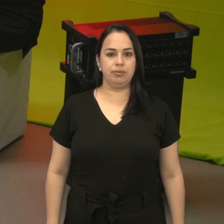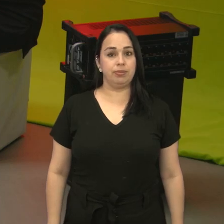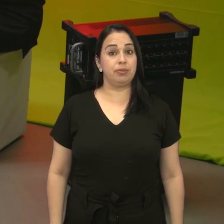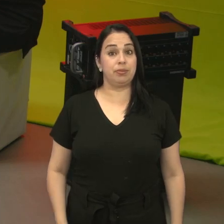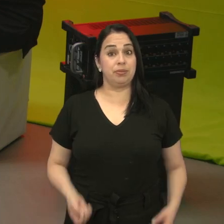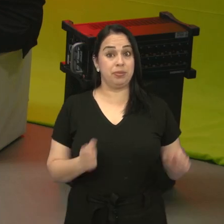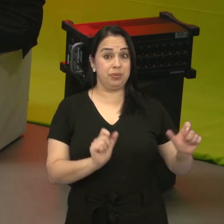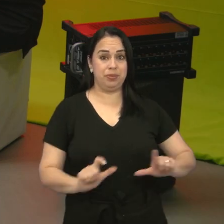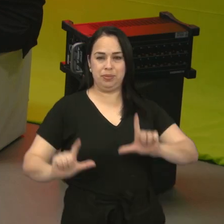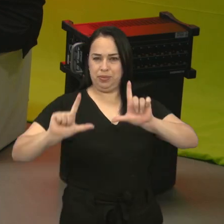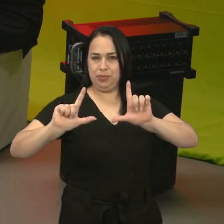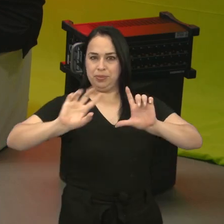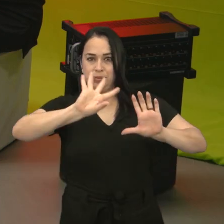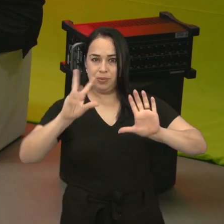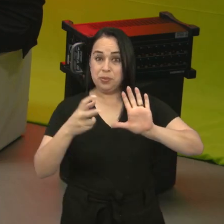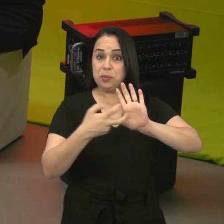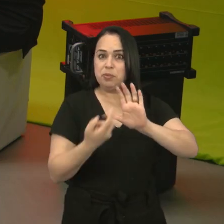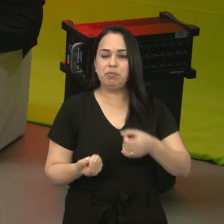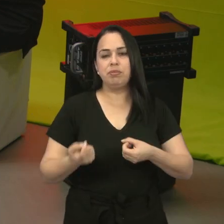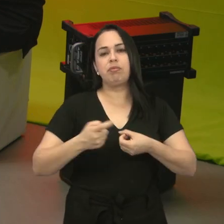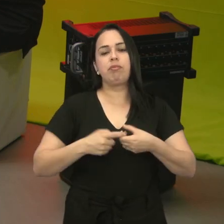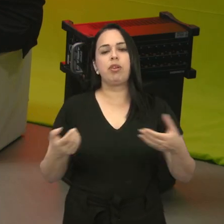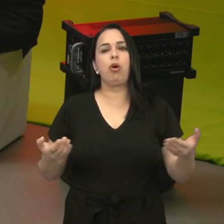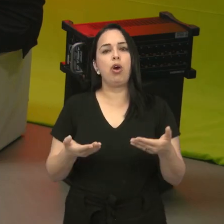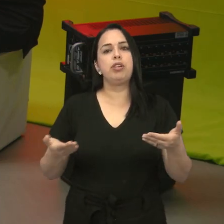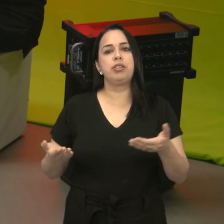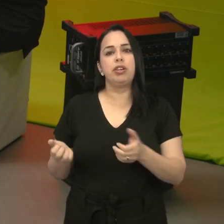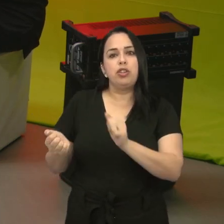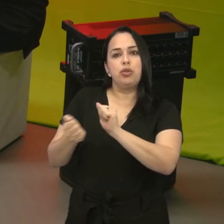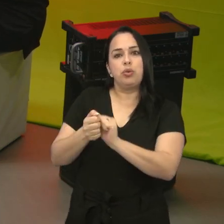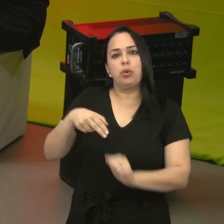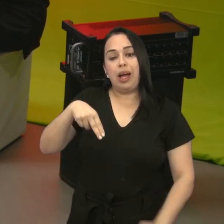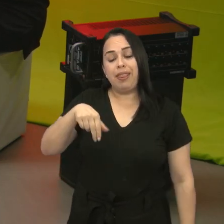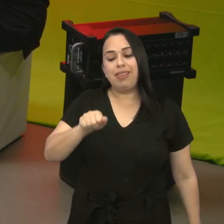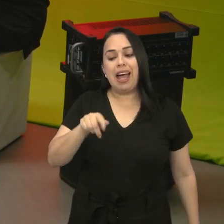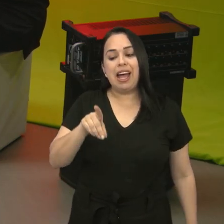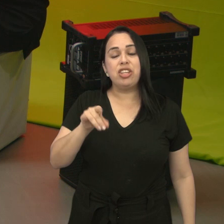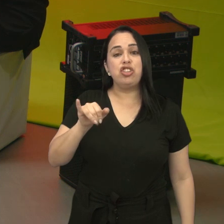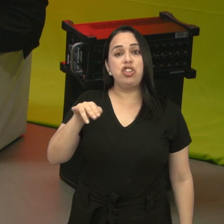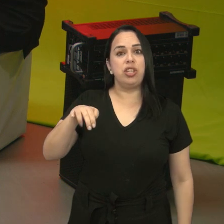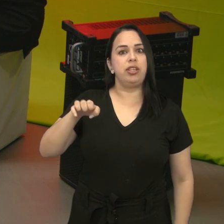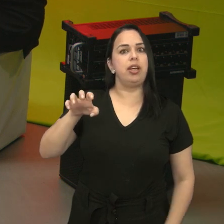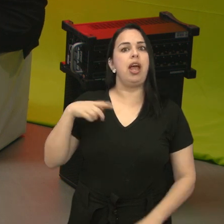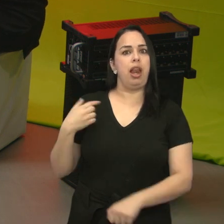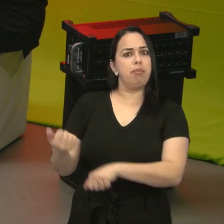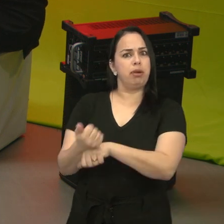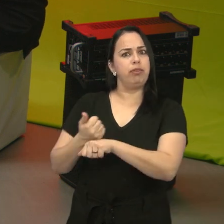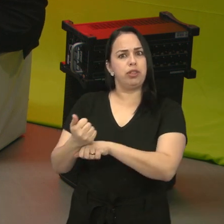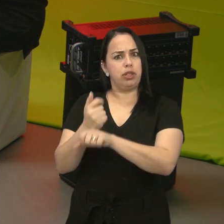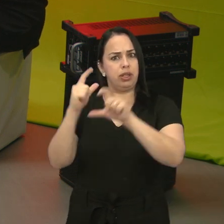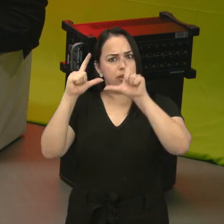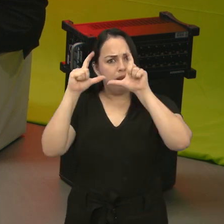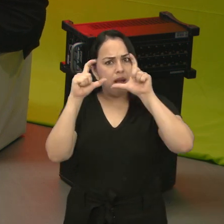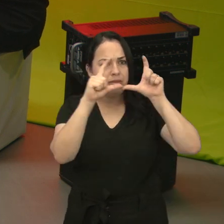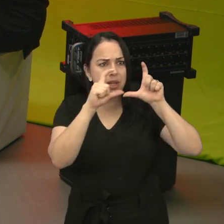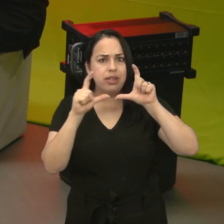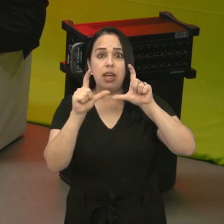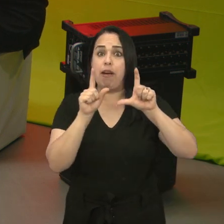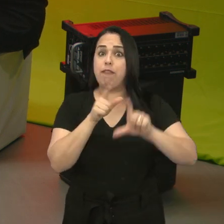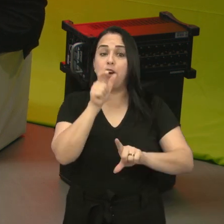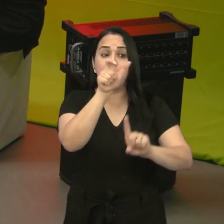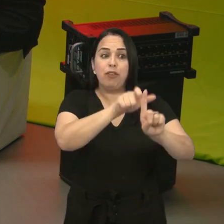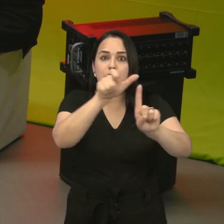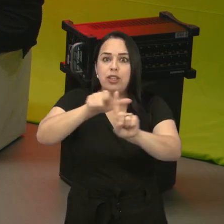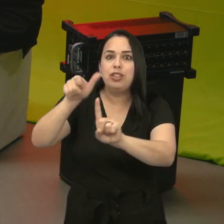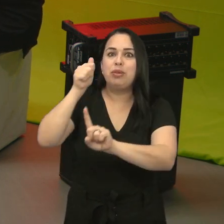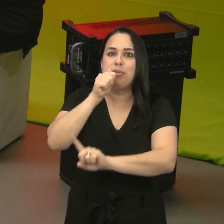De volta com o Conexão Cultura, hoje a gente está aqui com a Nadine Abraão, que é fotógrafa especializada, né, em registrar mulheres, que